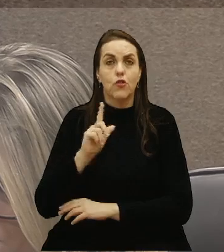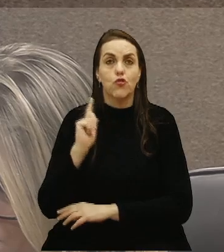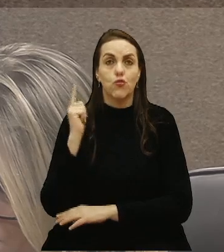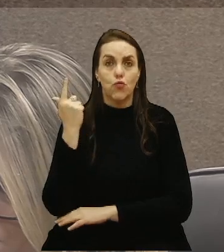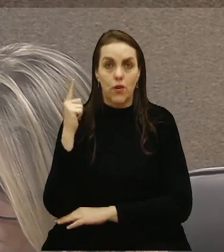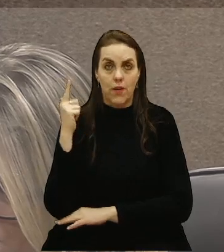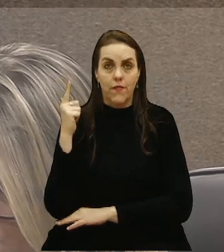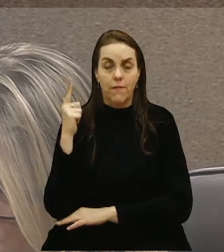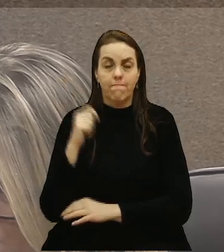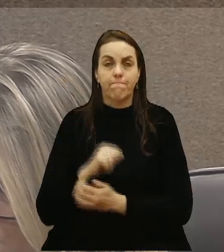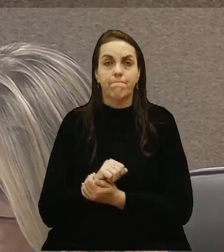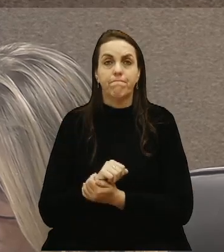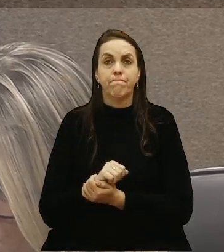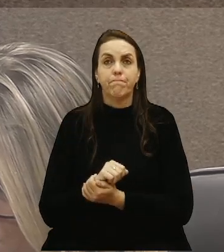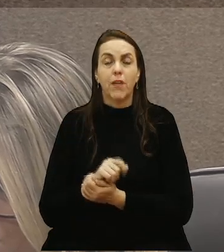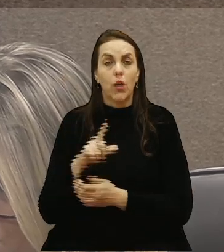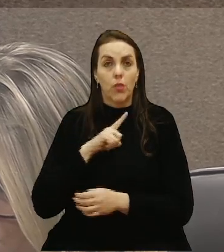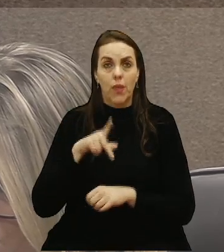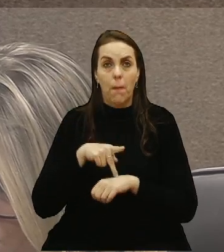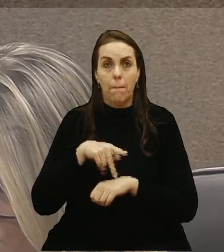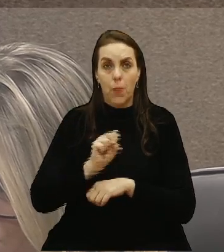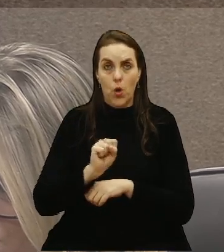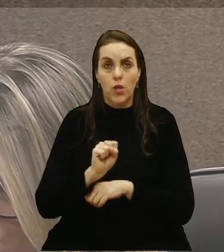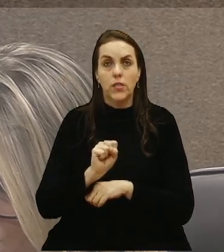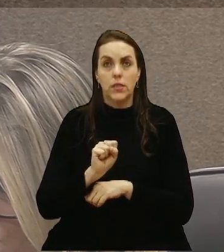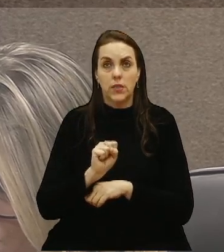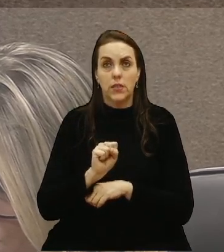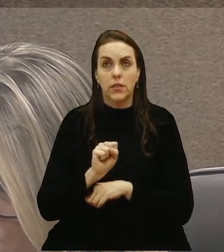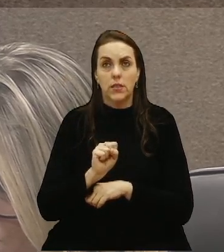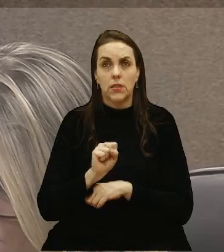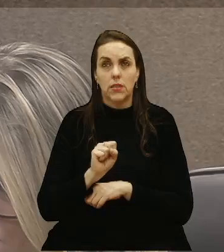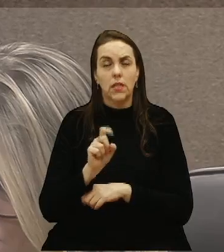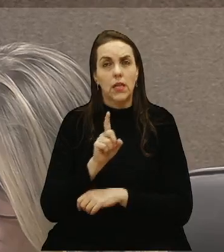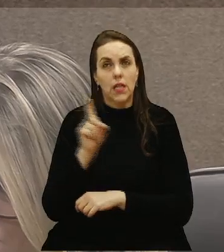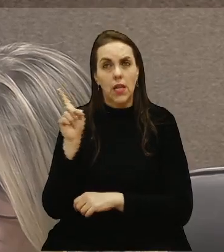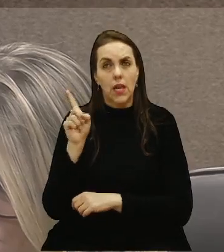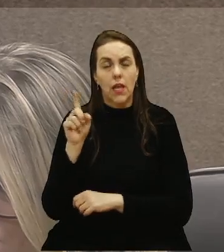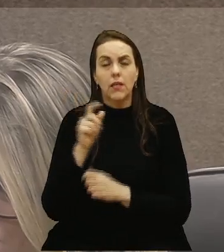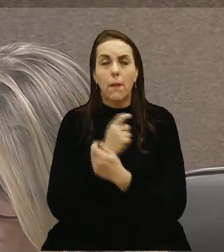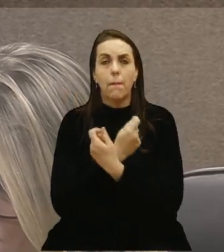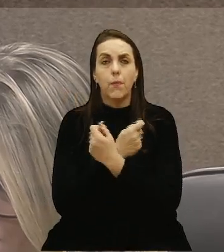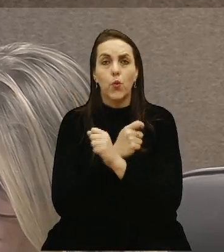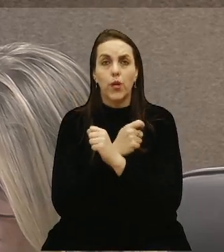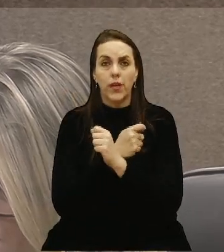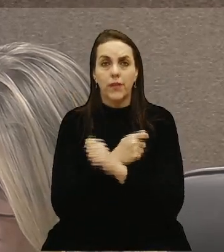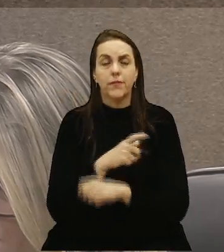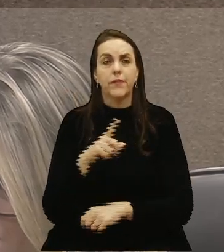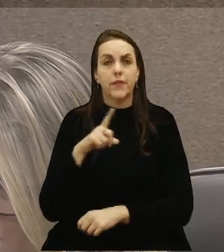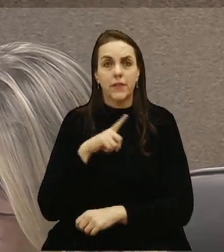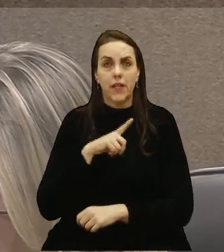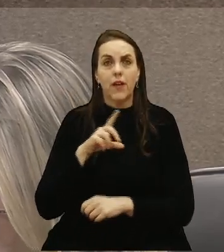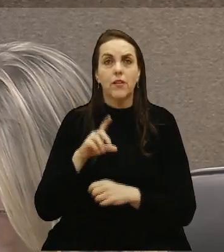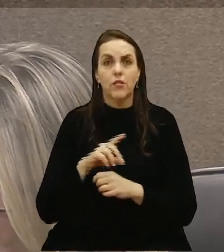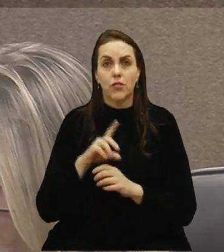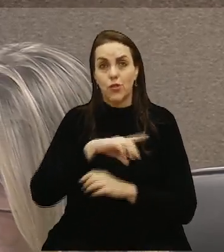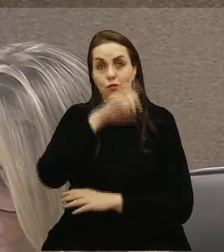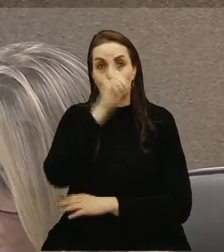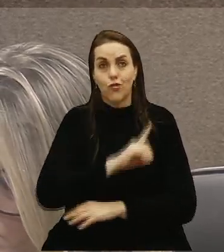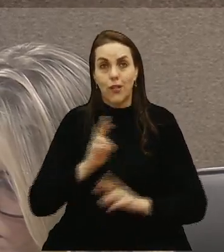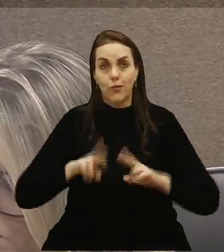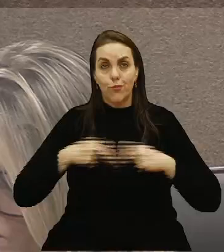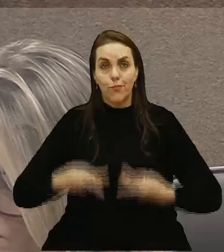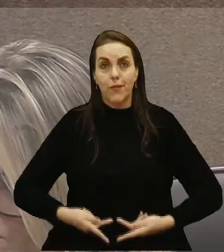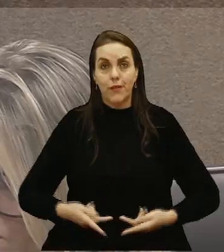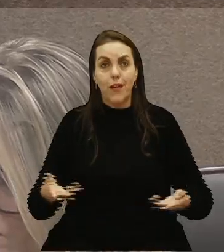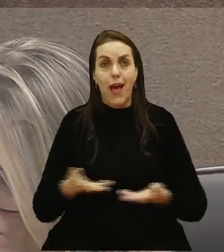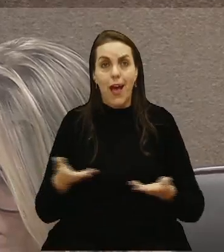Geografia. Eu tenho uma pós-graduação lá com os irmãos da PUC, fiz na PUC uma pós-graduação em Direitos Humanos e agora estou